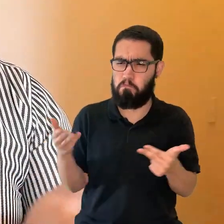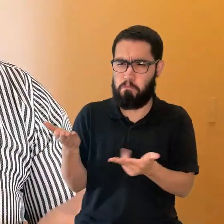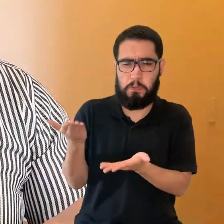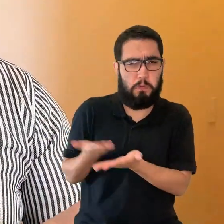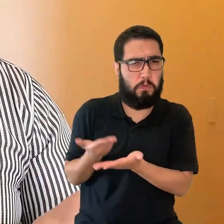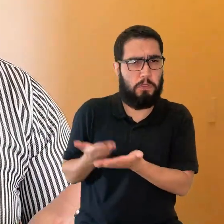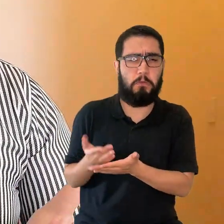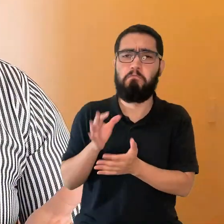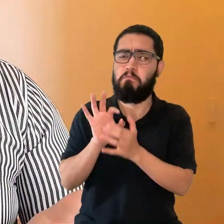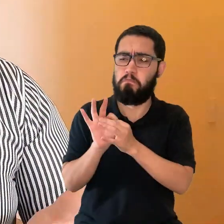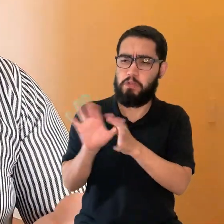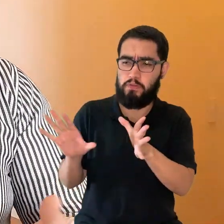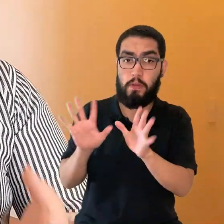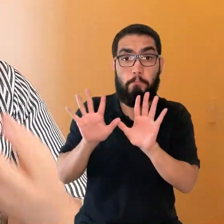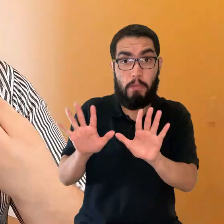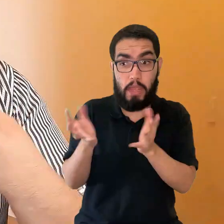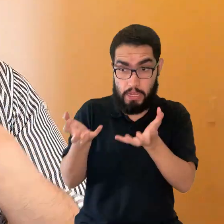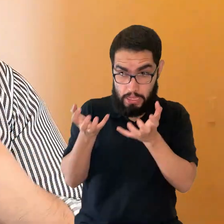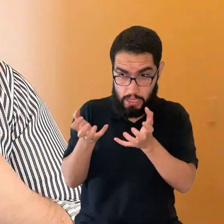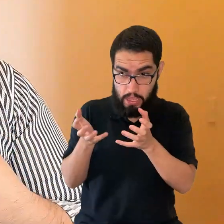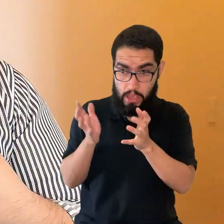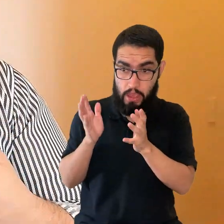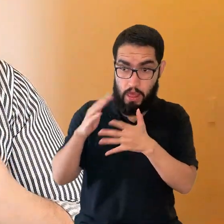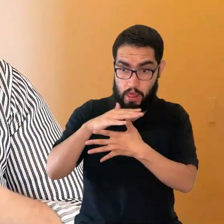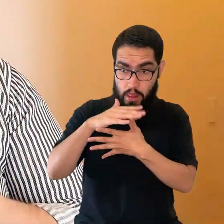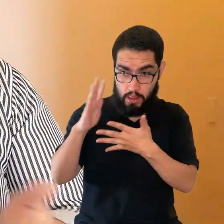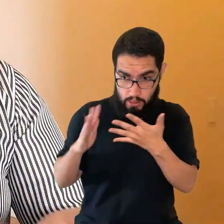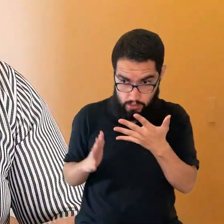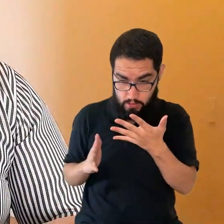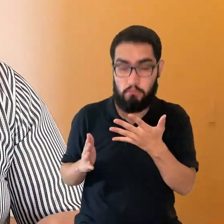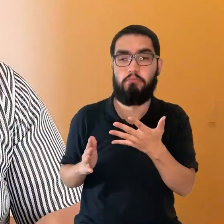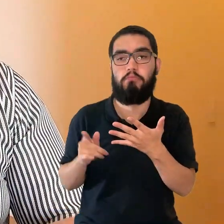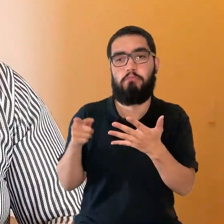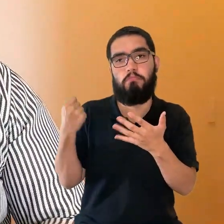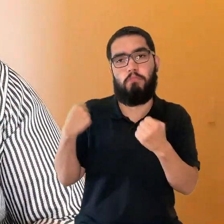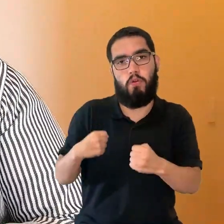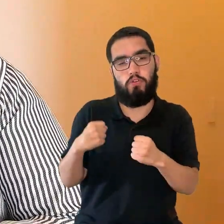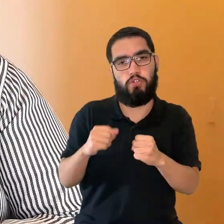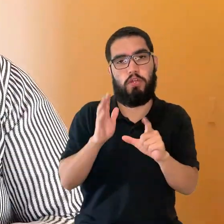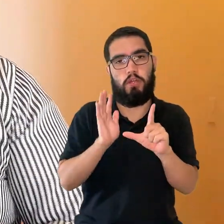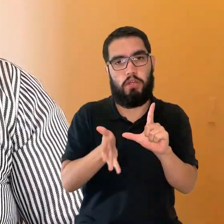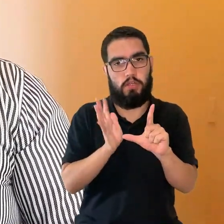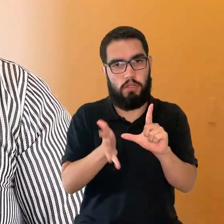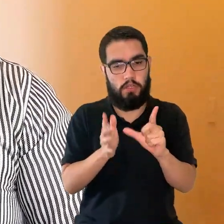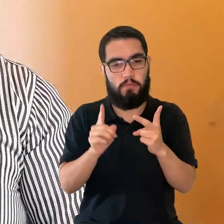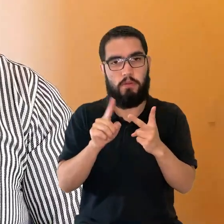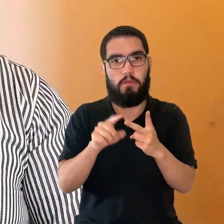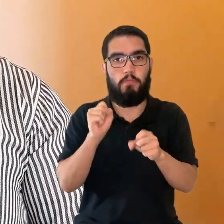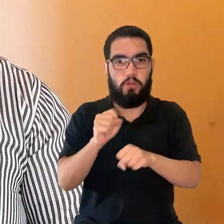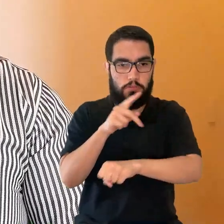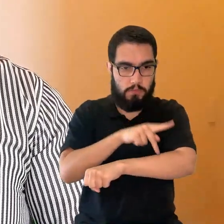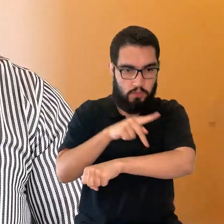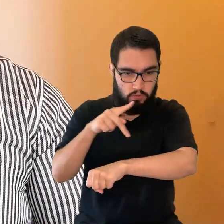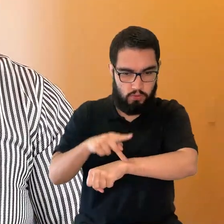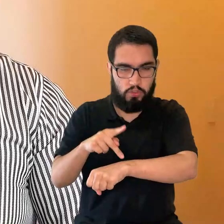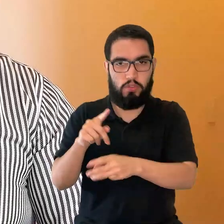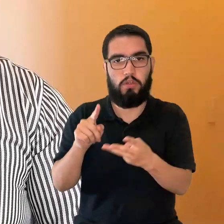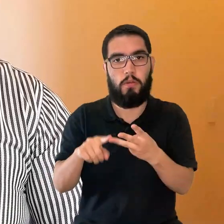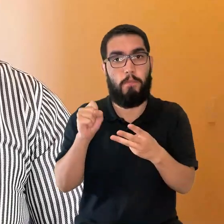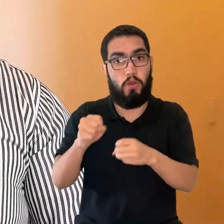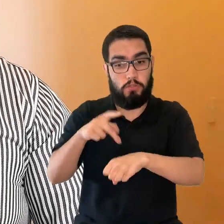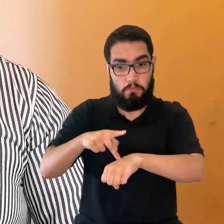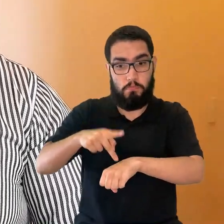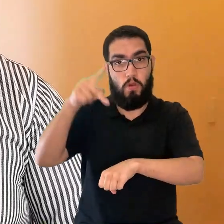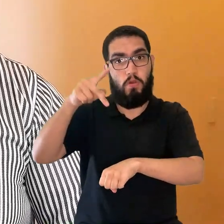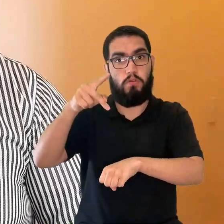estudar aquilo que ele deseja. Agora, se ele quer língua de sinais, ele tem vários caminhos. Ele pode fazer letras Libras, ele pode fazer pedagogia, ele